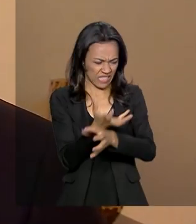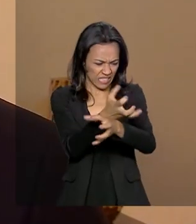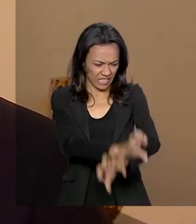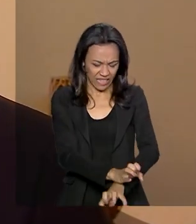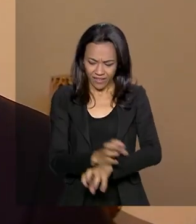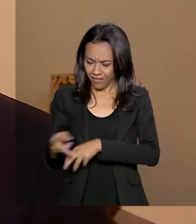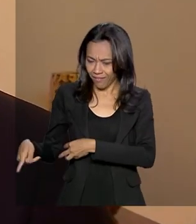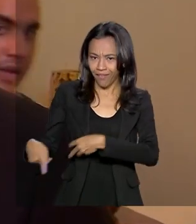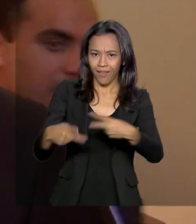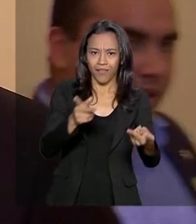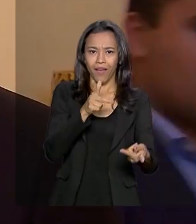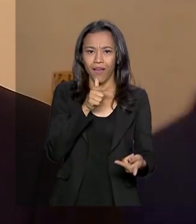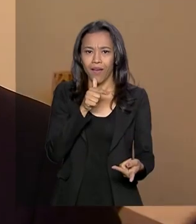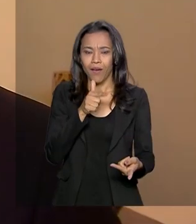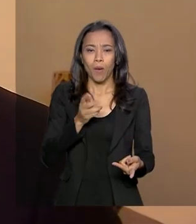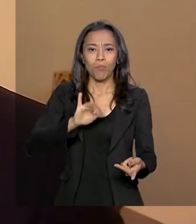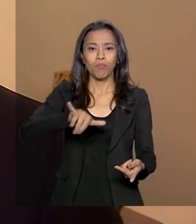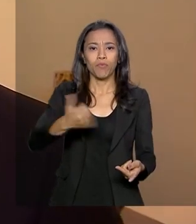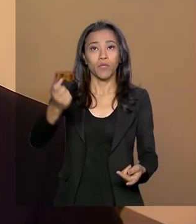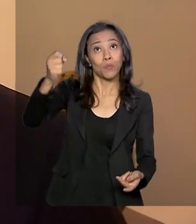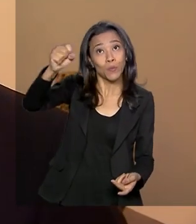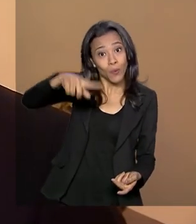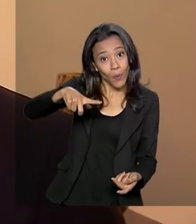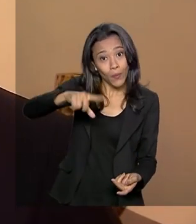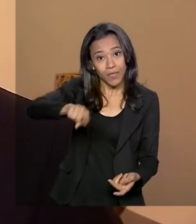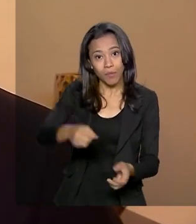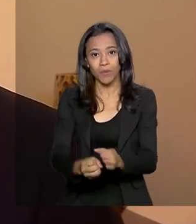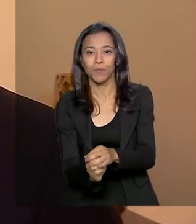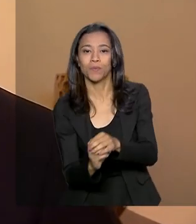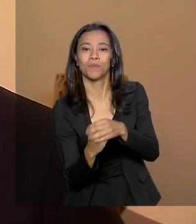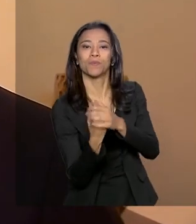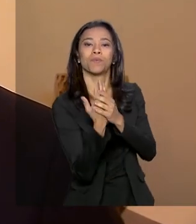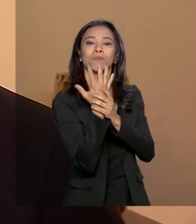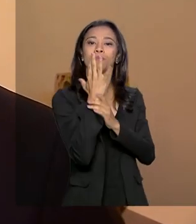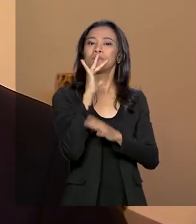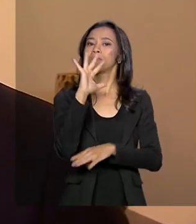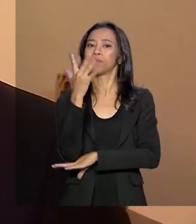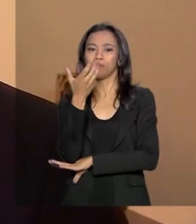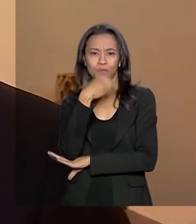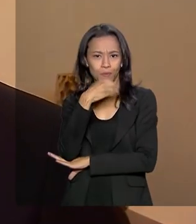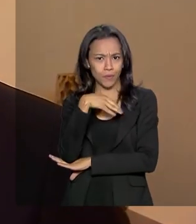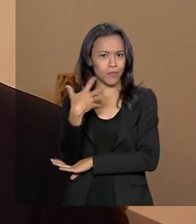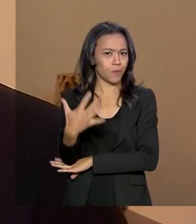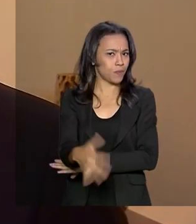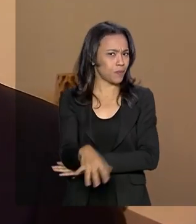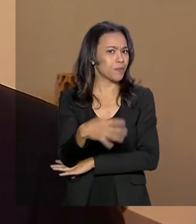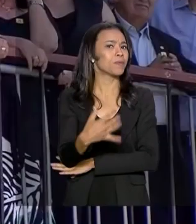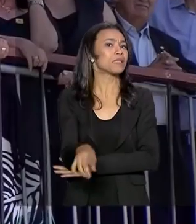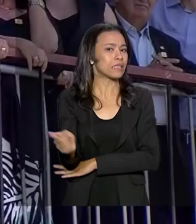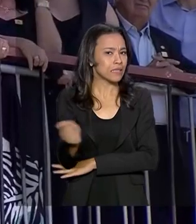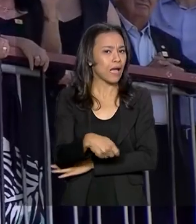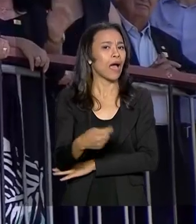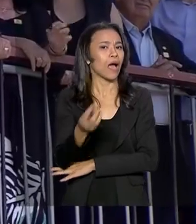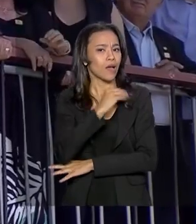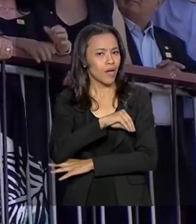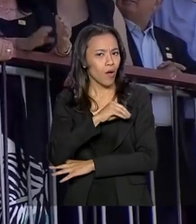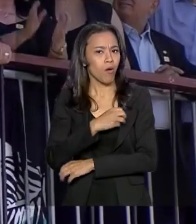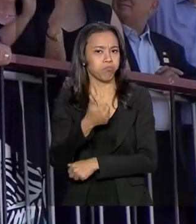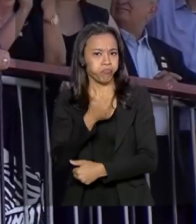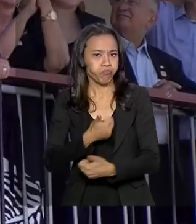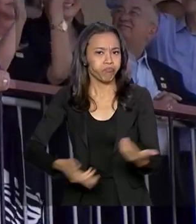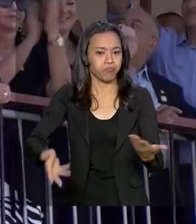levar água, aproveitar o sol e conseguir produzir fruta, que tem um valor agregado diferenciado, pode realmente gerar muita renda. O presidente